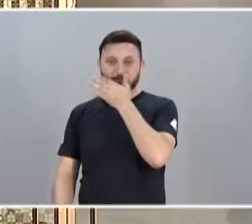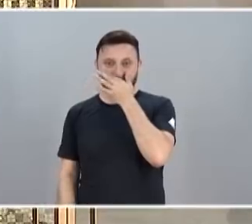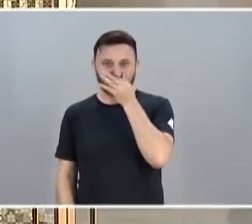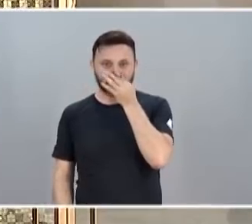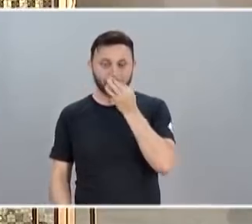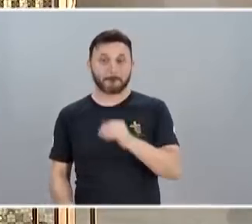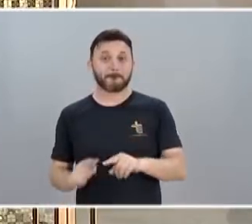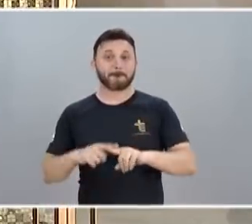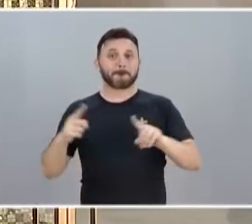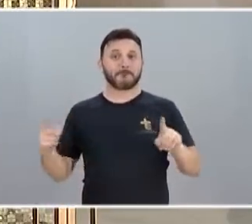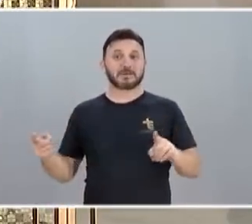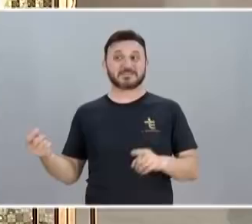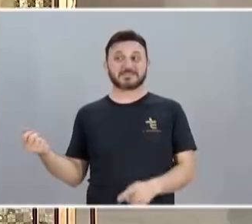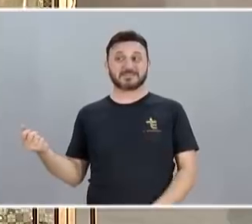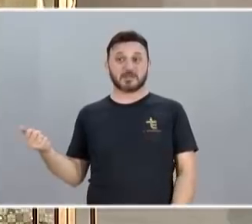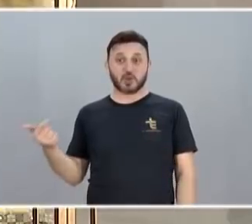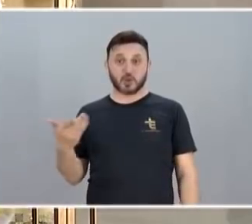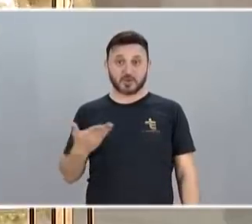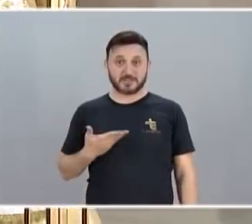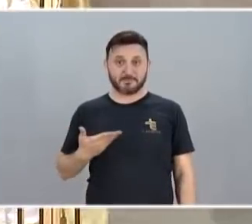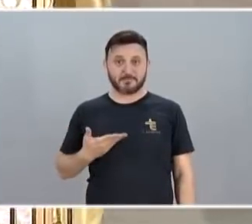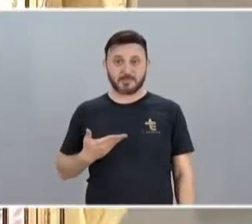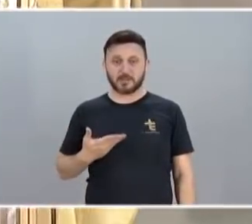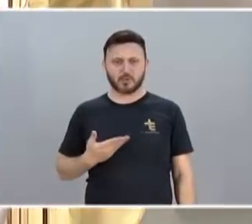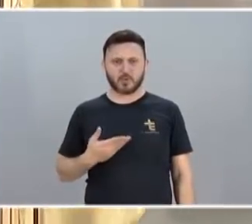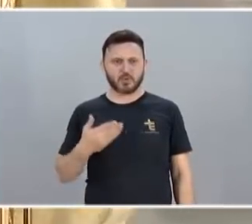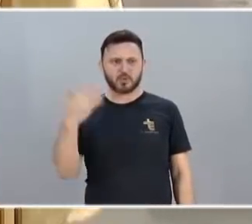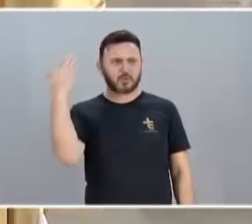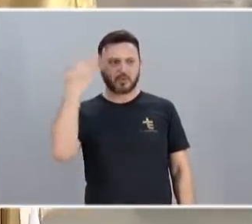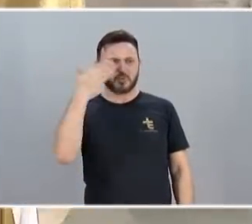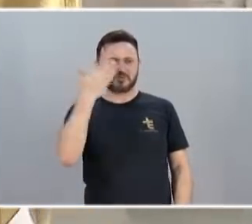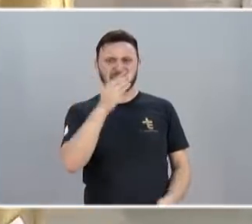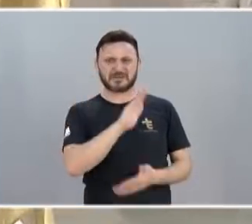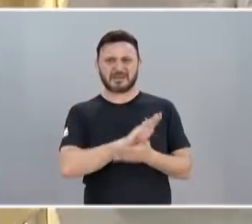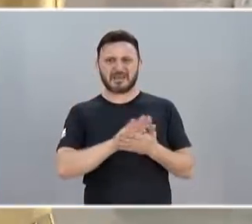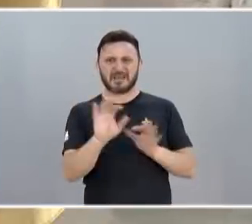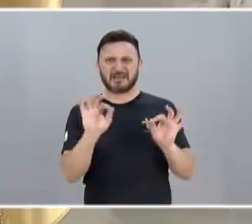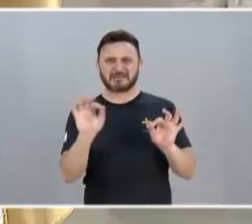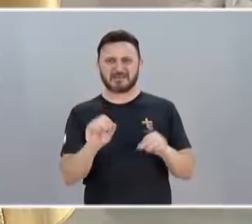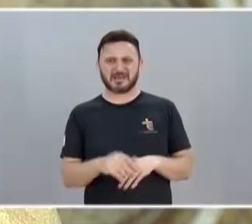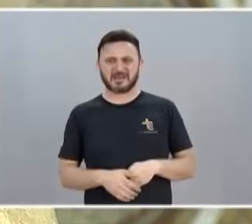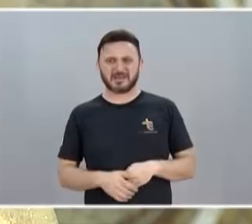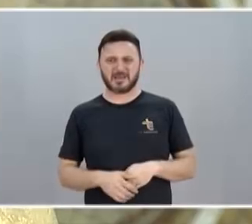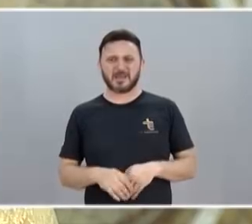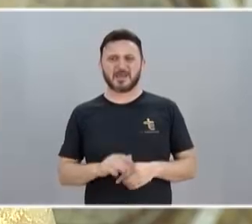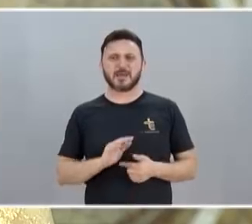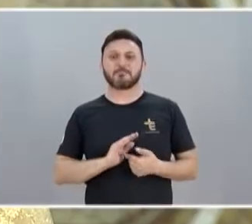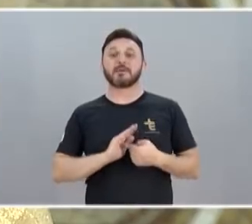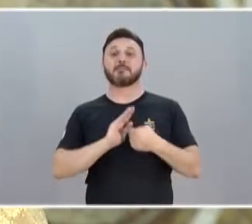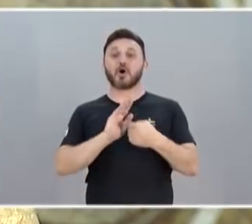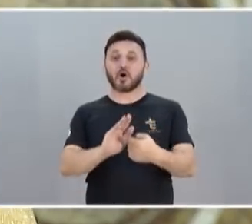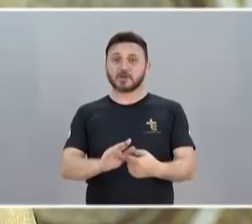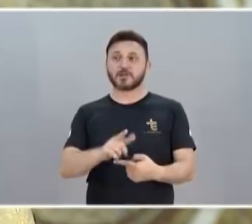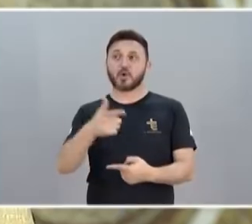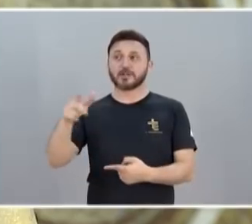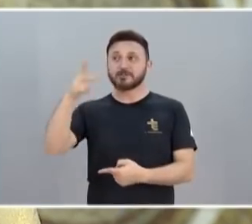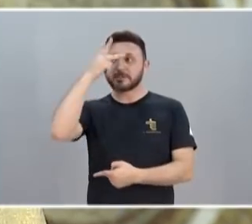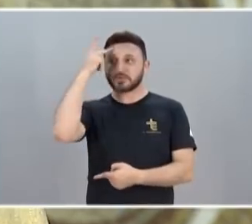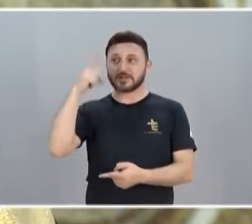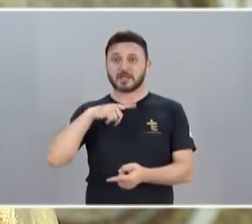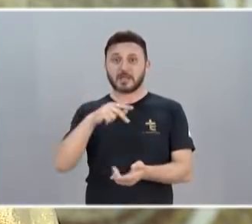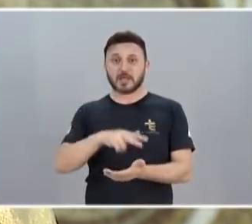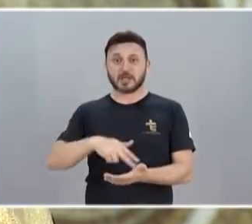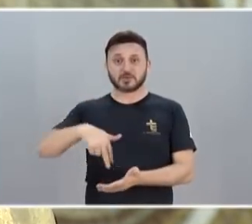eles nunca tinham visto algo. Me diga na Bíblia, alguém que tenha ressuscitado. Sim, padre, tem, é